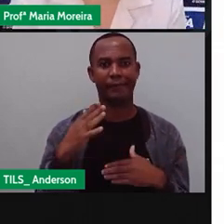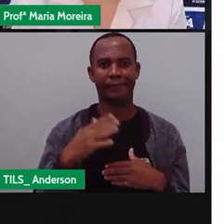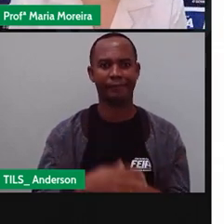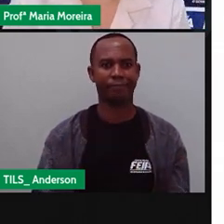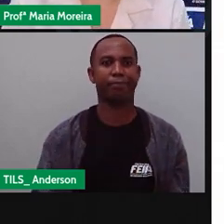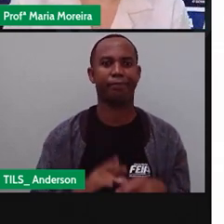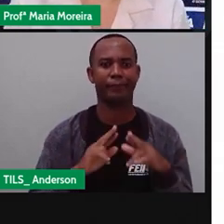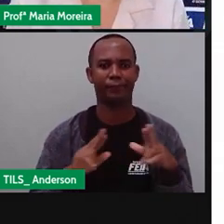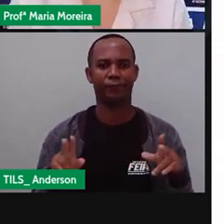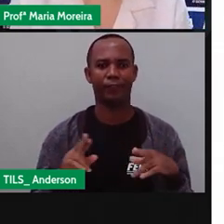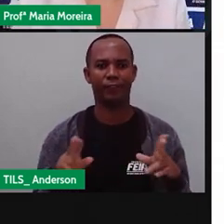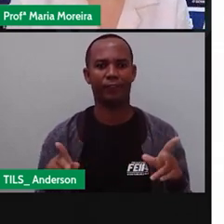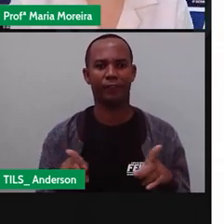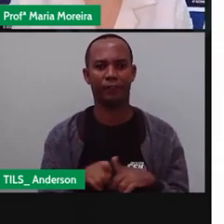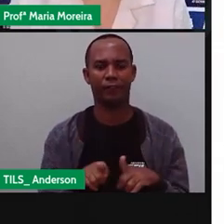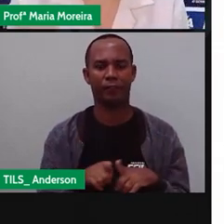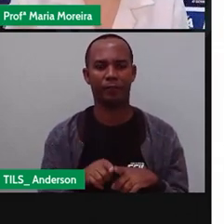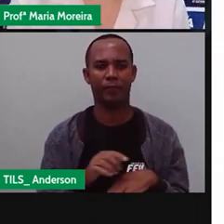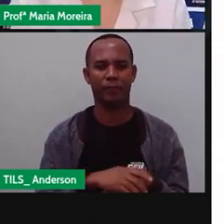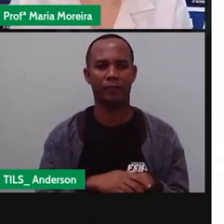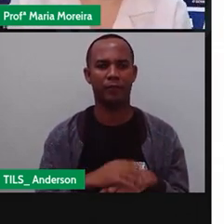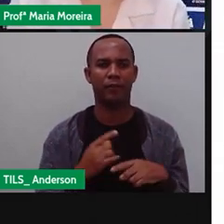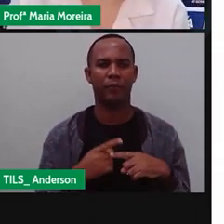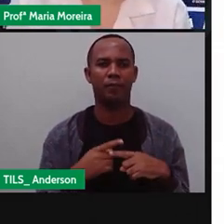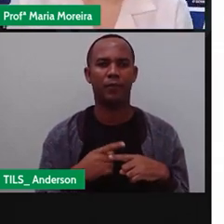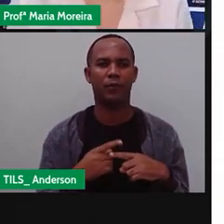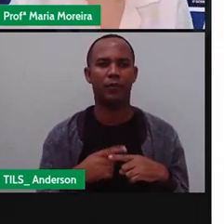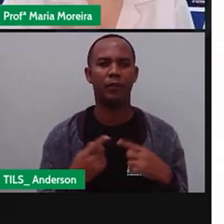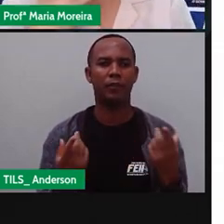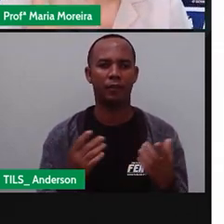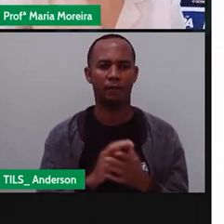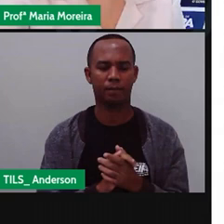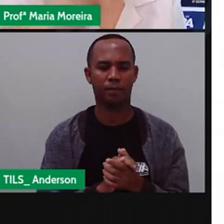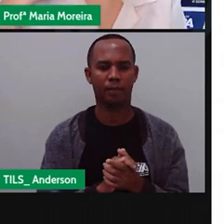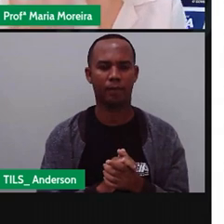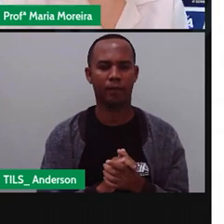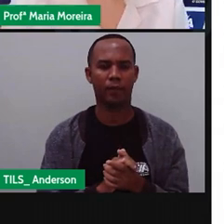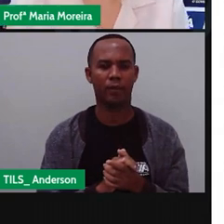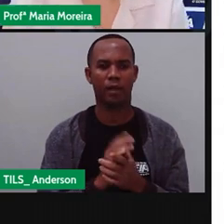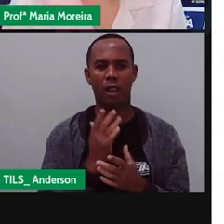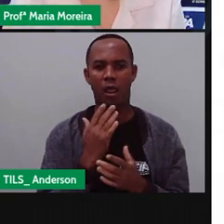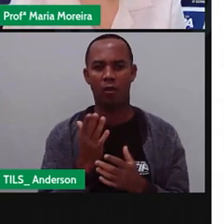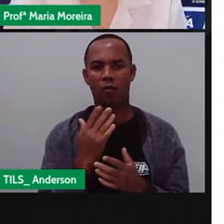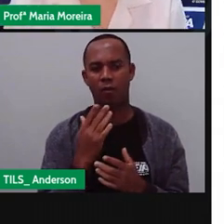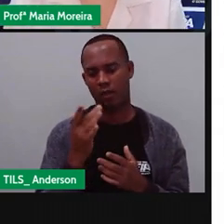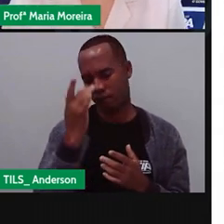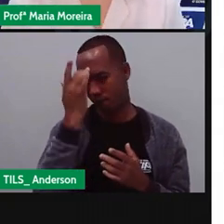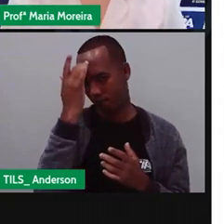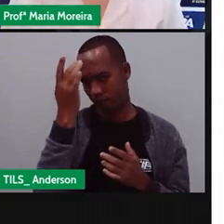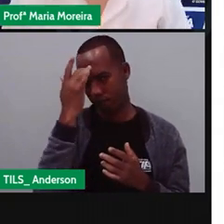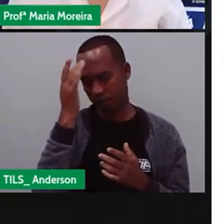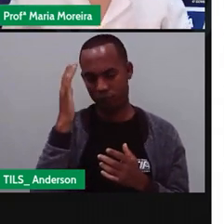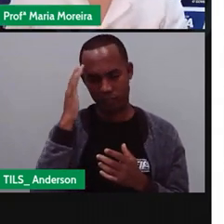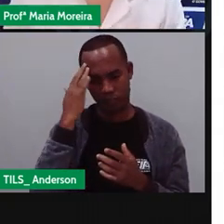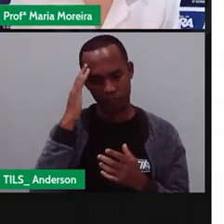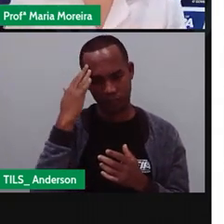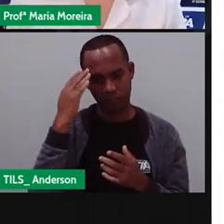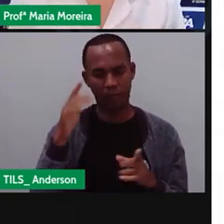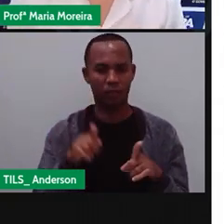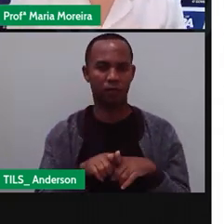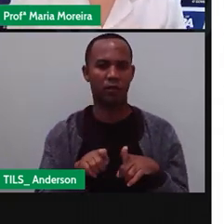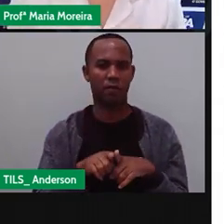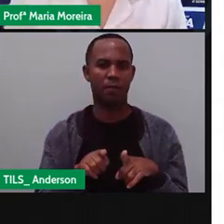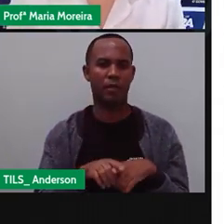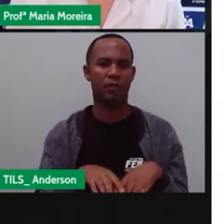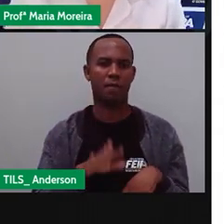muito diferente, não é isso? Por que que é uma linguagem coloquial? Porque a linguagem coloquial é de fácil compreensão. Então, se a prova viesse aqui